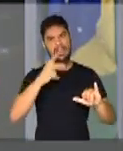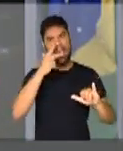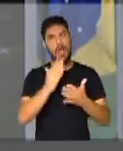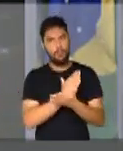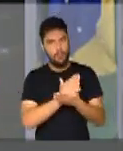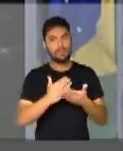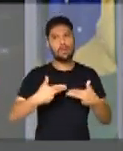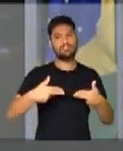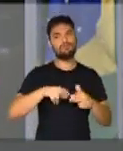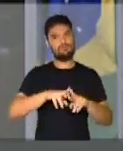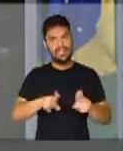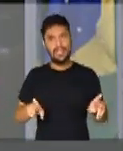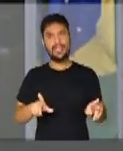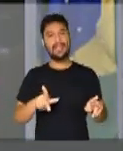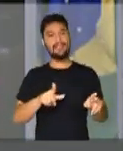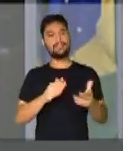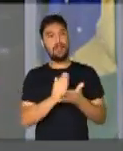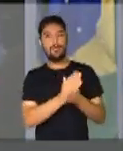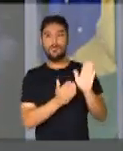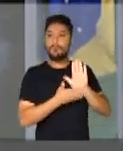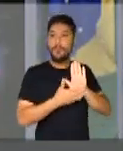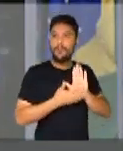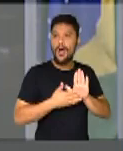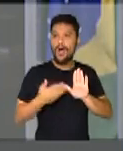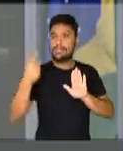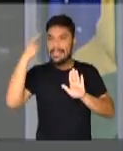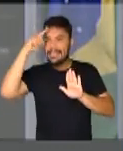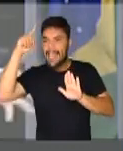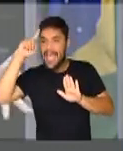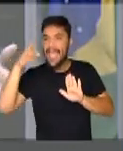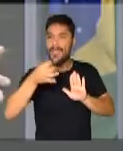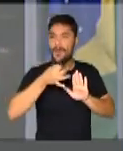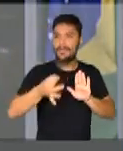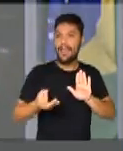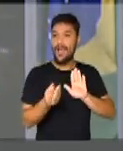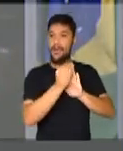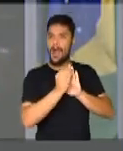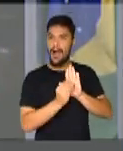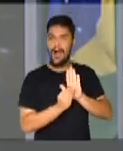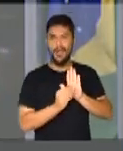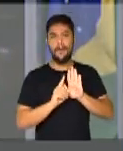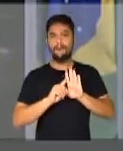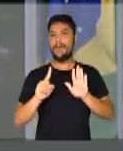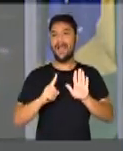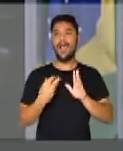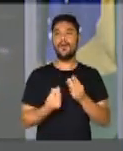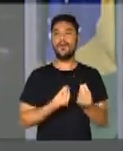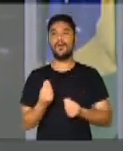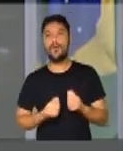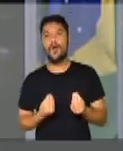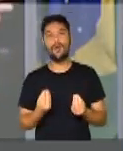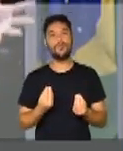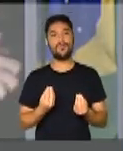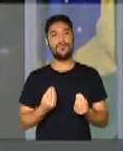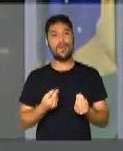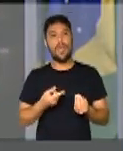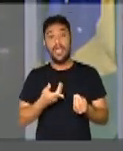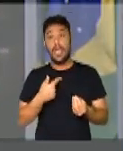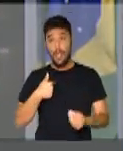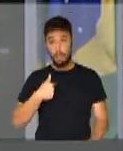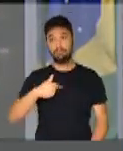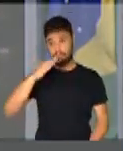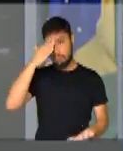em propostas, em ideias, porque a nossa moeda é outra, a nossa moeda é a